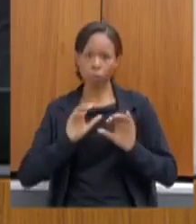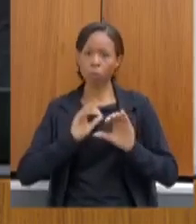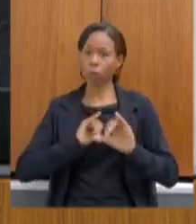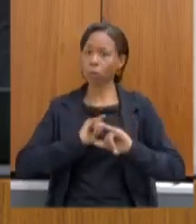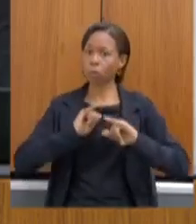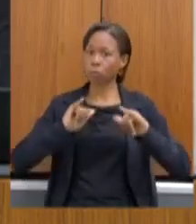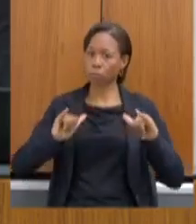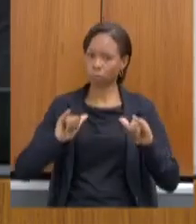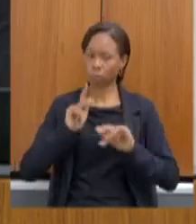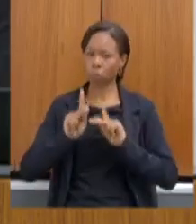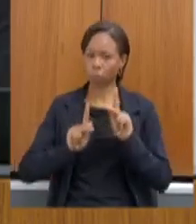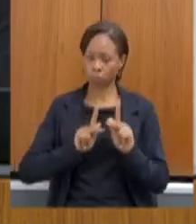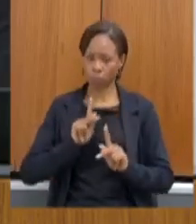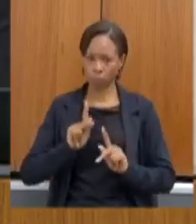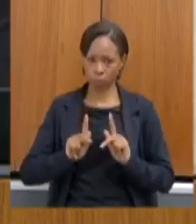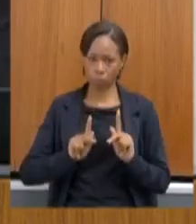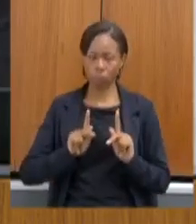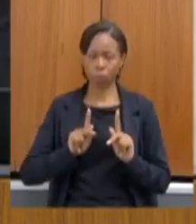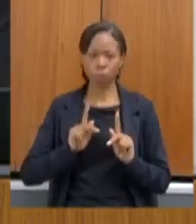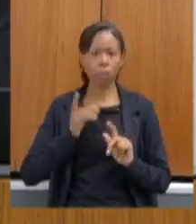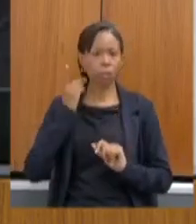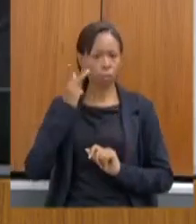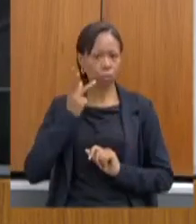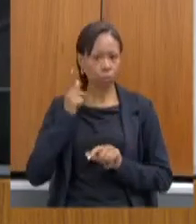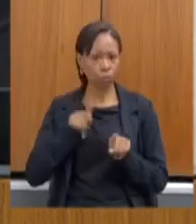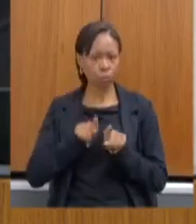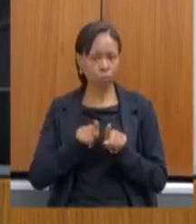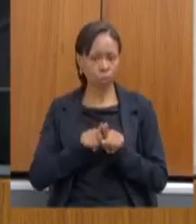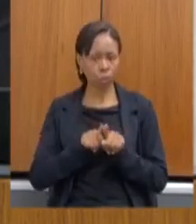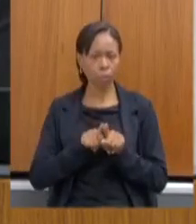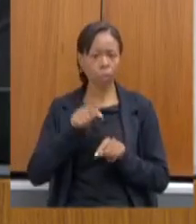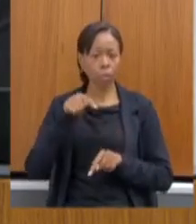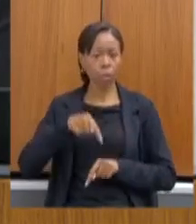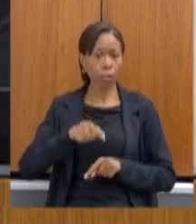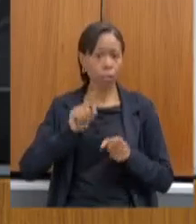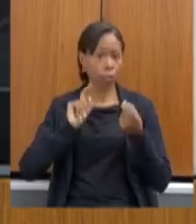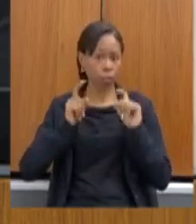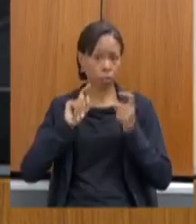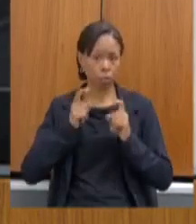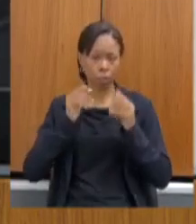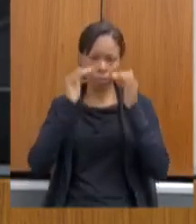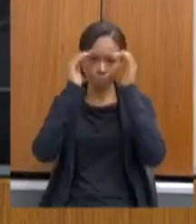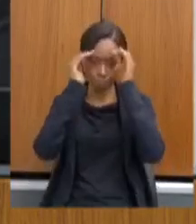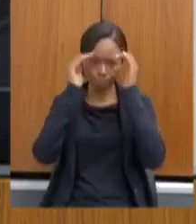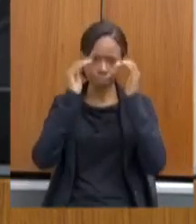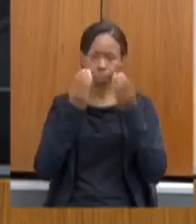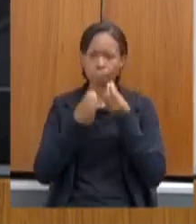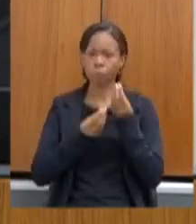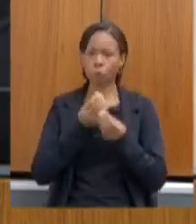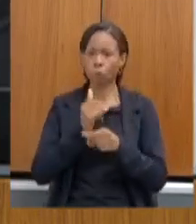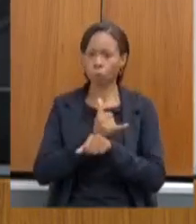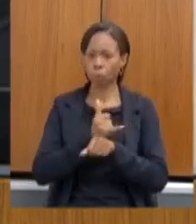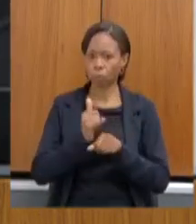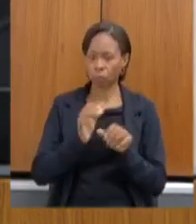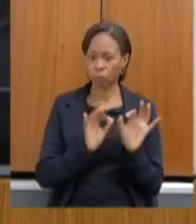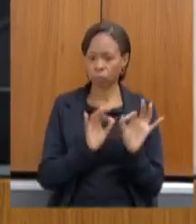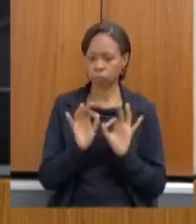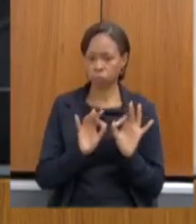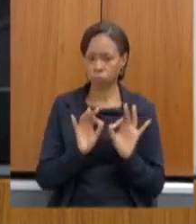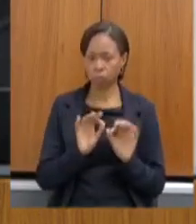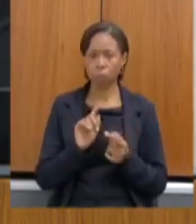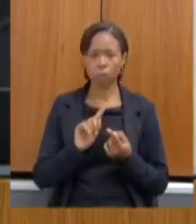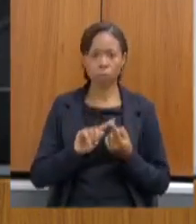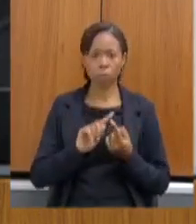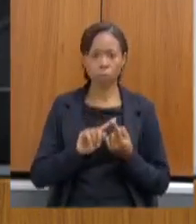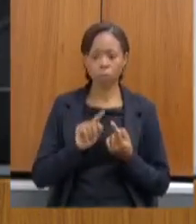e aos convidados que os atos desta reunião obedecerão as seguintes normas e procedimentos um o